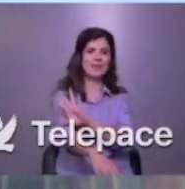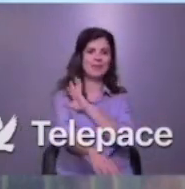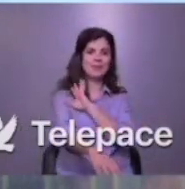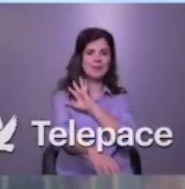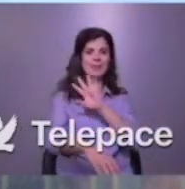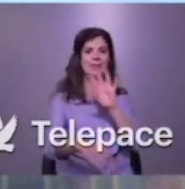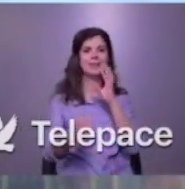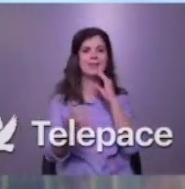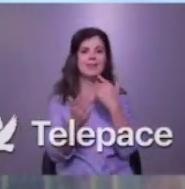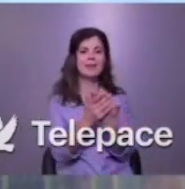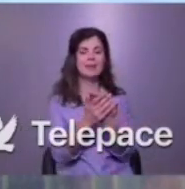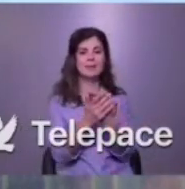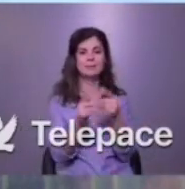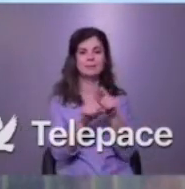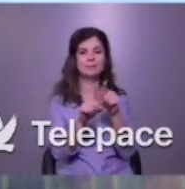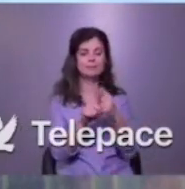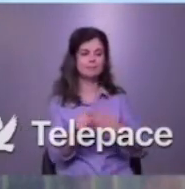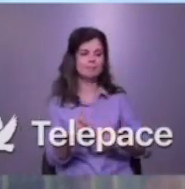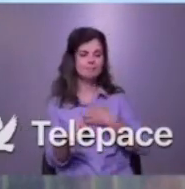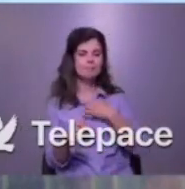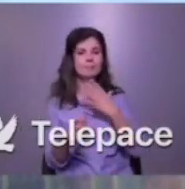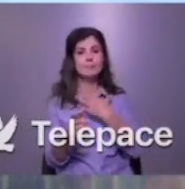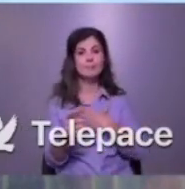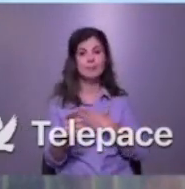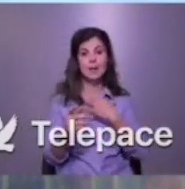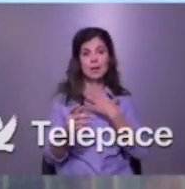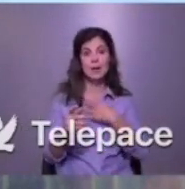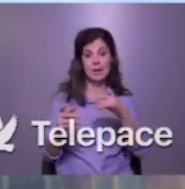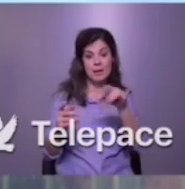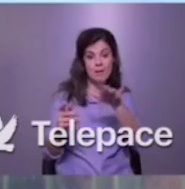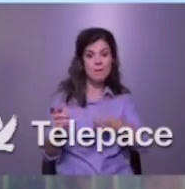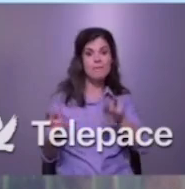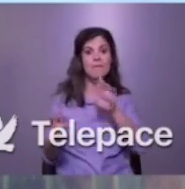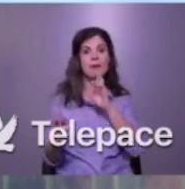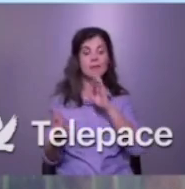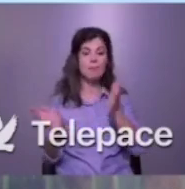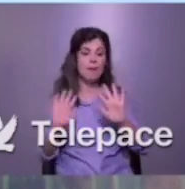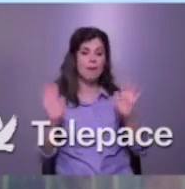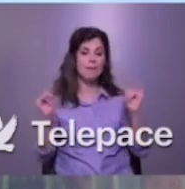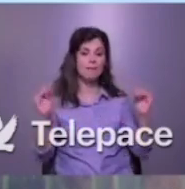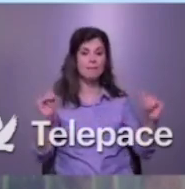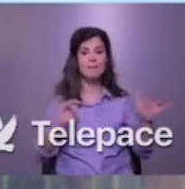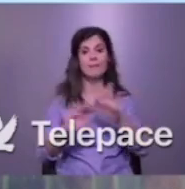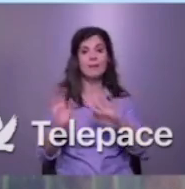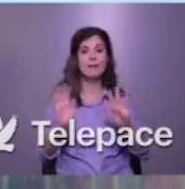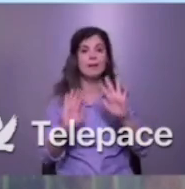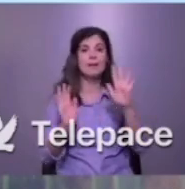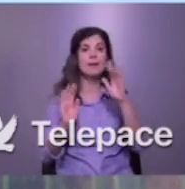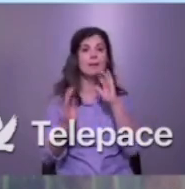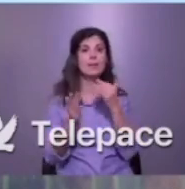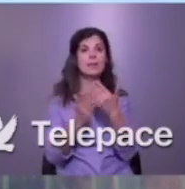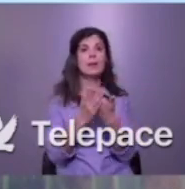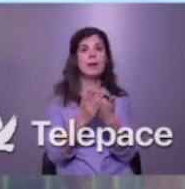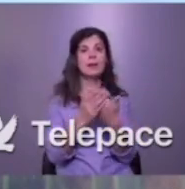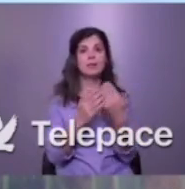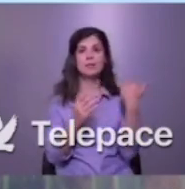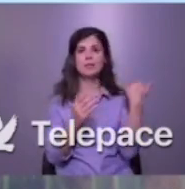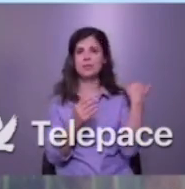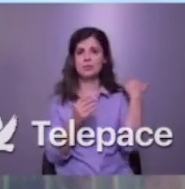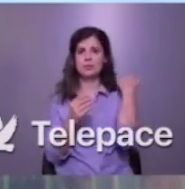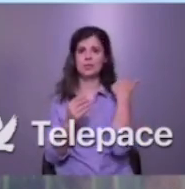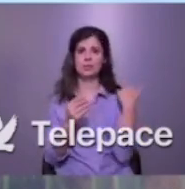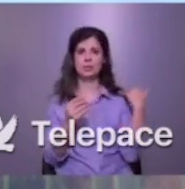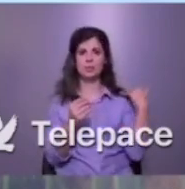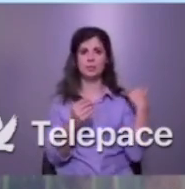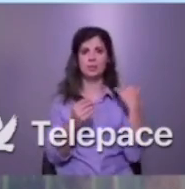nos traz e que gostamos de sentir, ao despedirmos deste seu santuário, sentimos-nos especialmente chamados ao